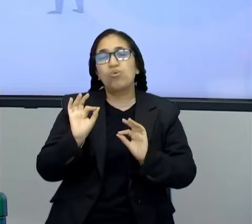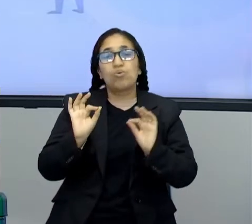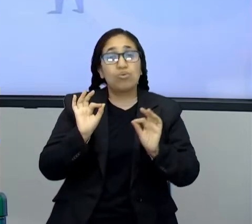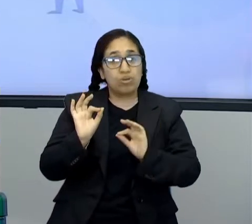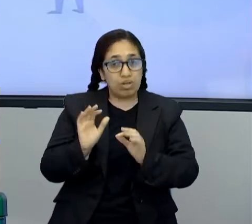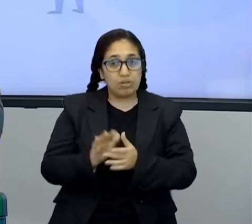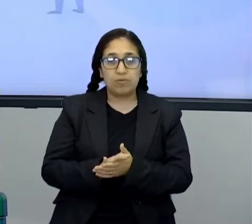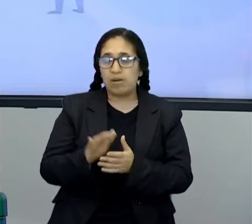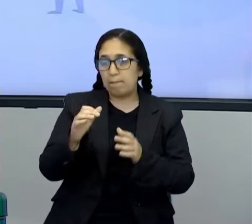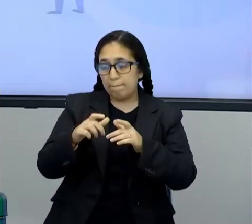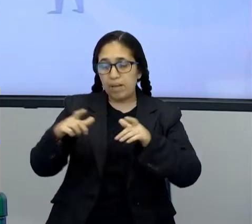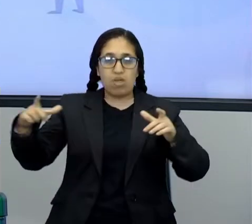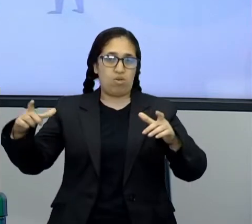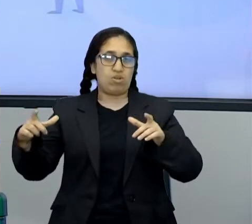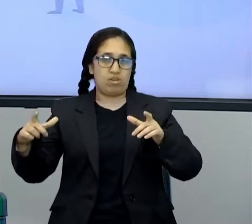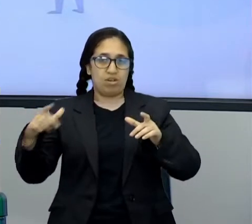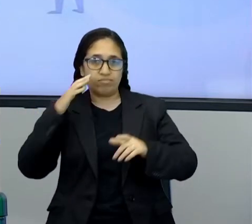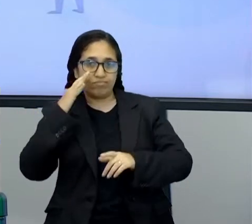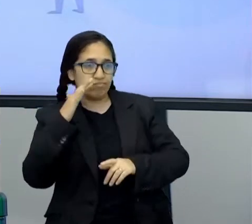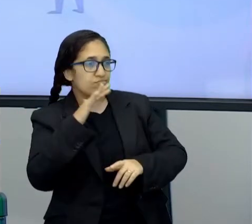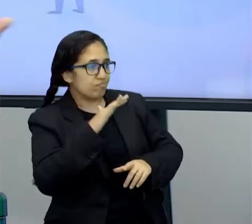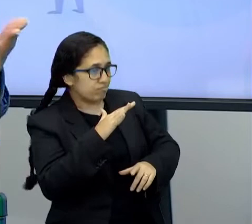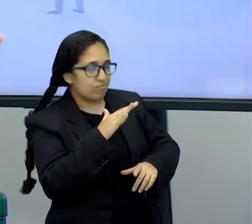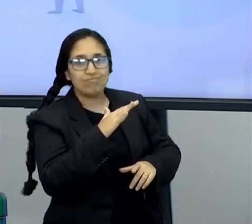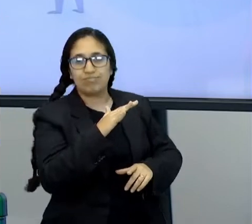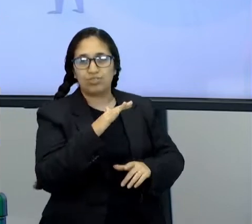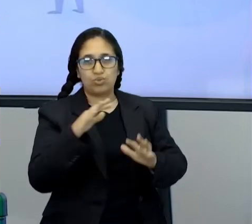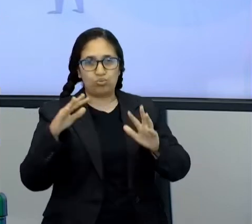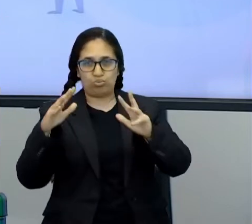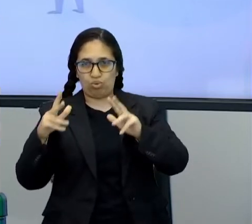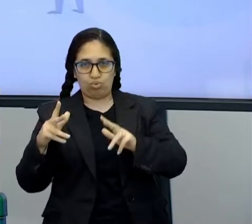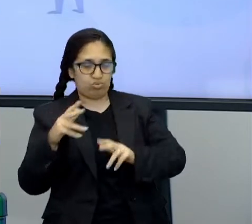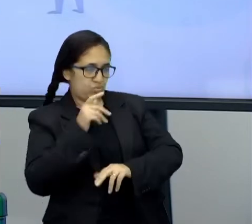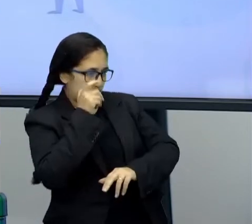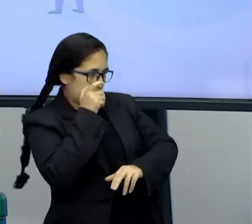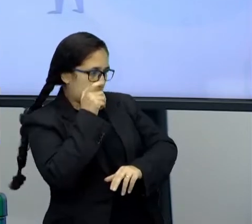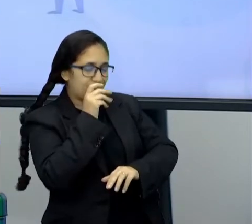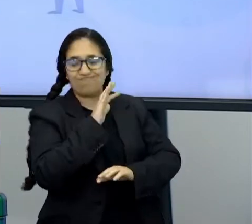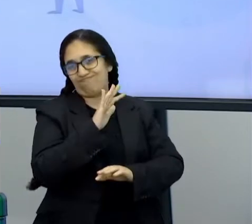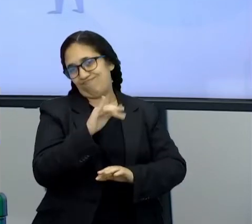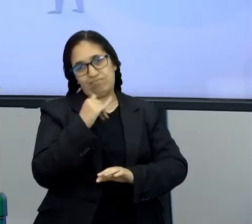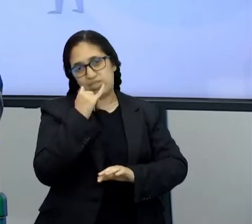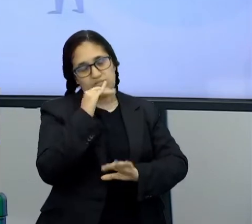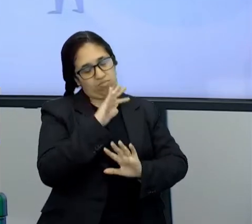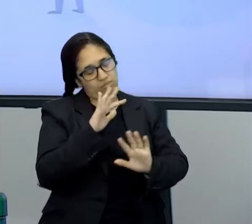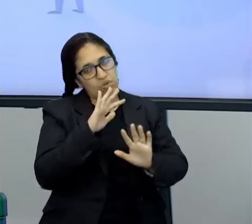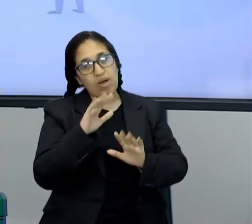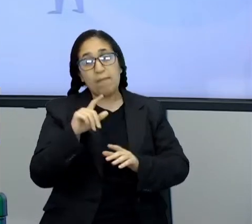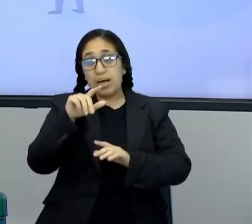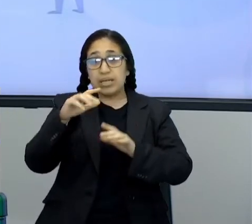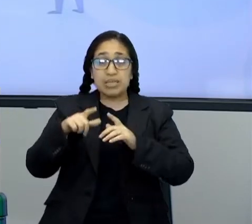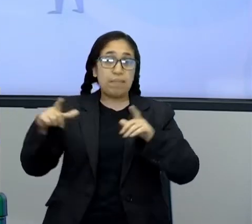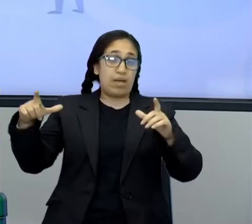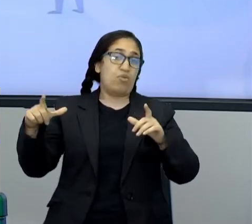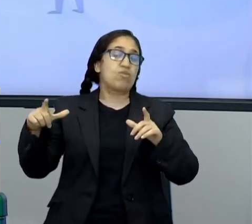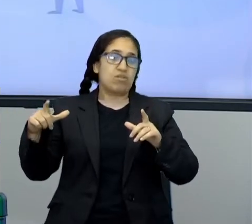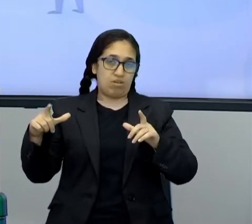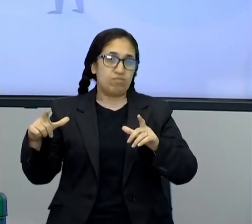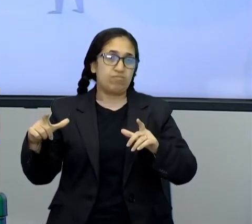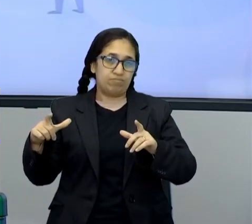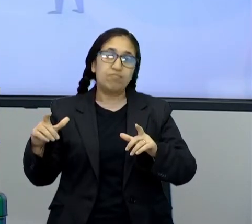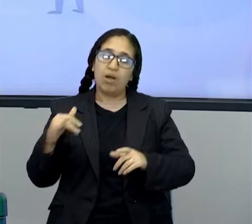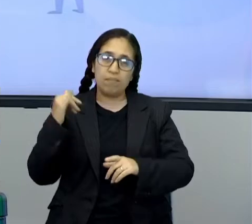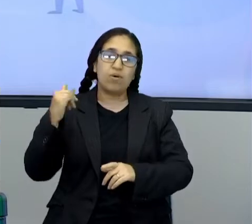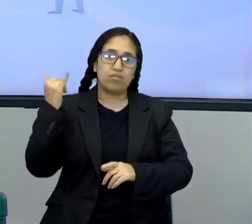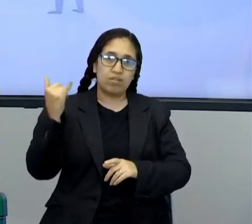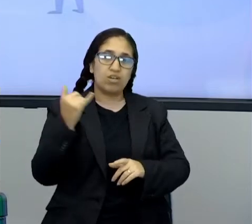que é para a maioria da sociedade, né? Sim. Não que todos, né, achem importante, enfim, mas que ali para a maioria é